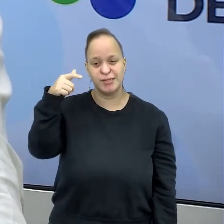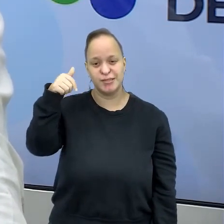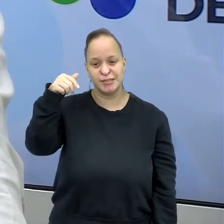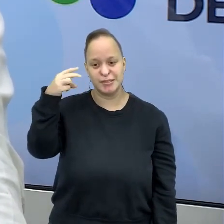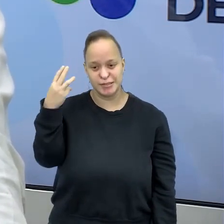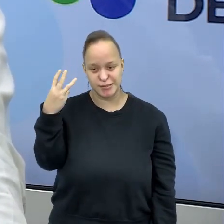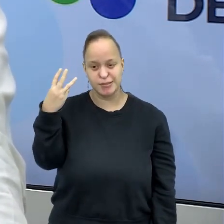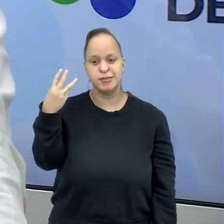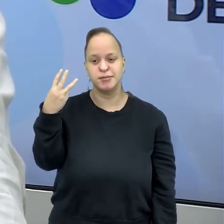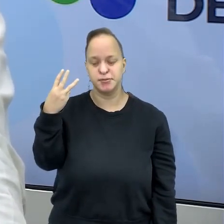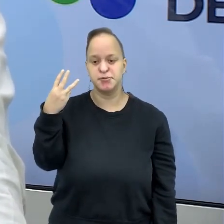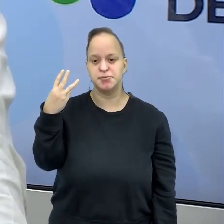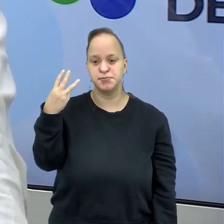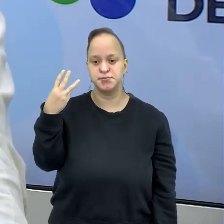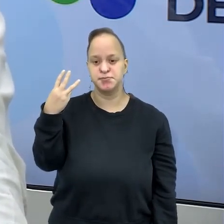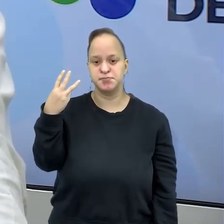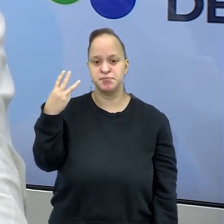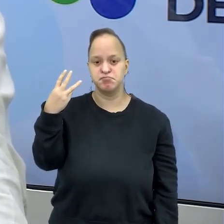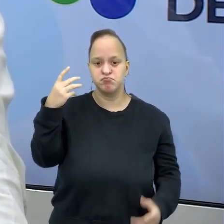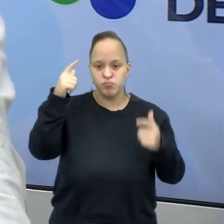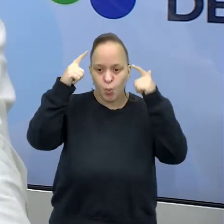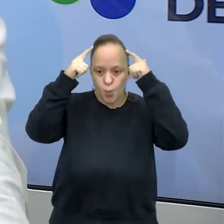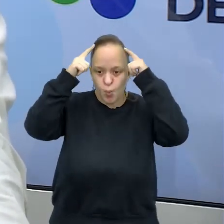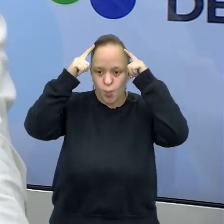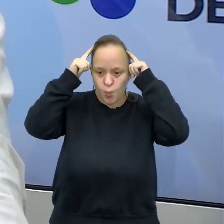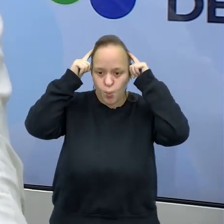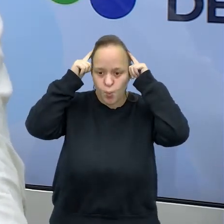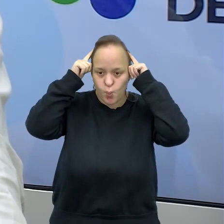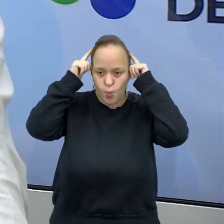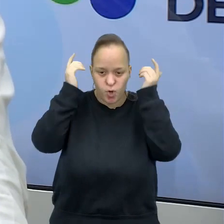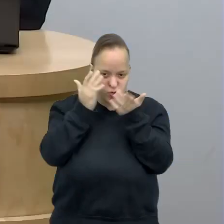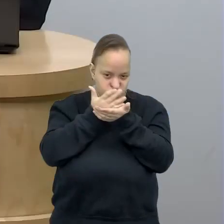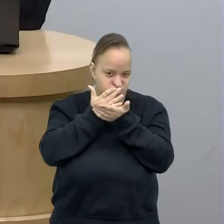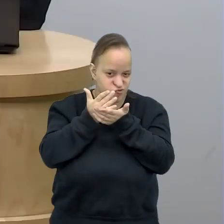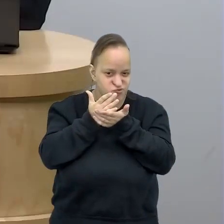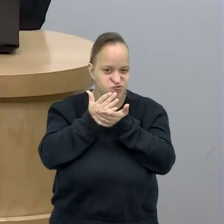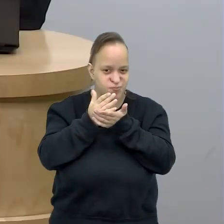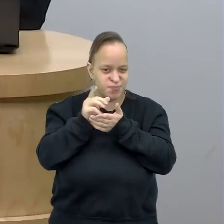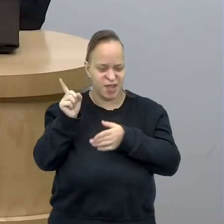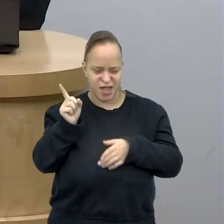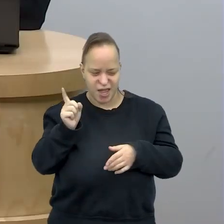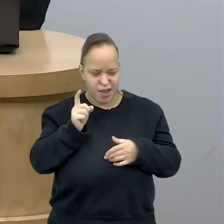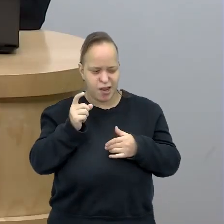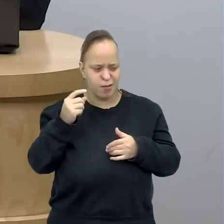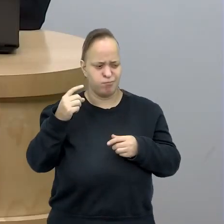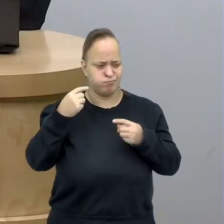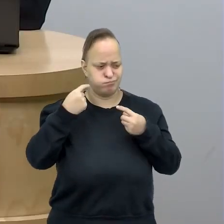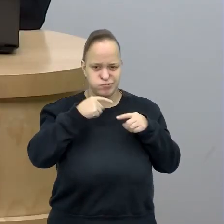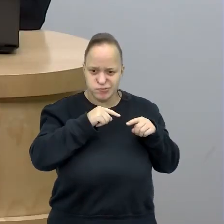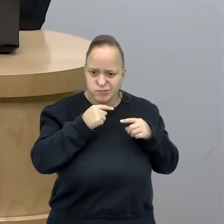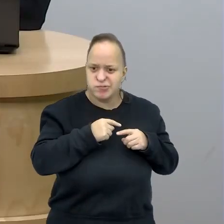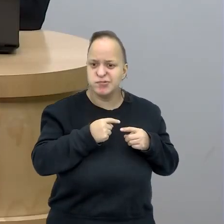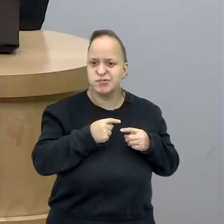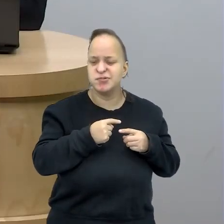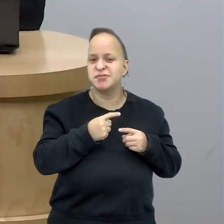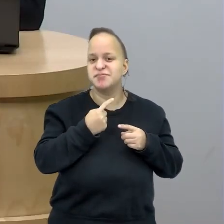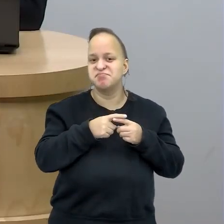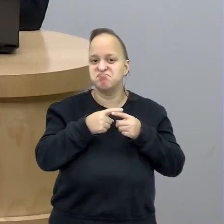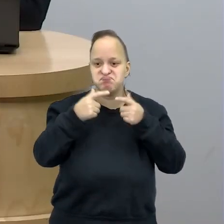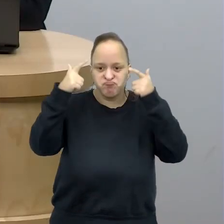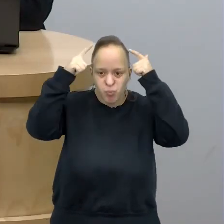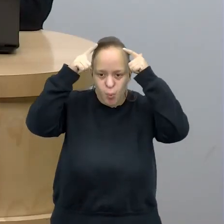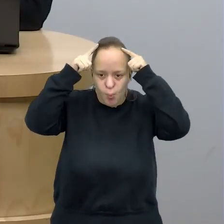mais exatos, calvo, A Terezinha até brigou comigo porque o telhado, não aparece